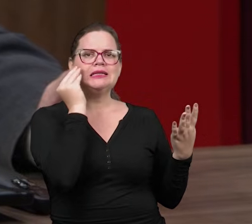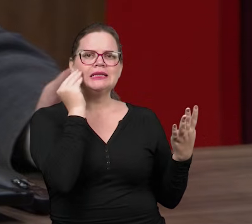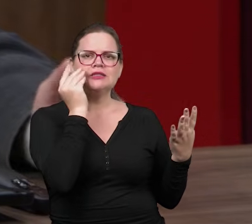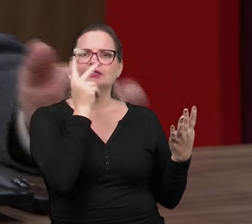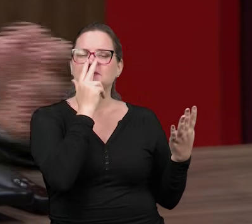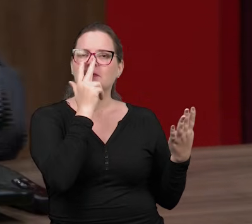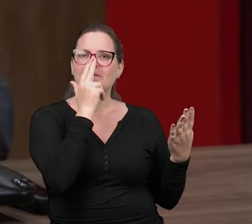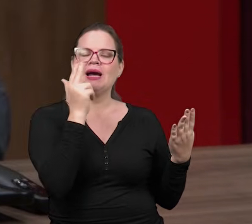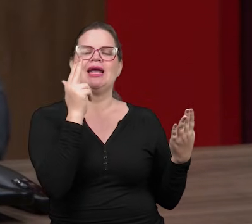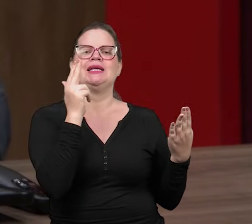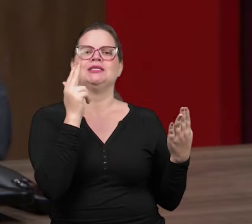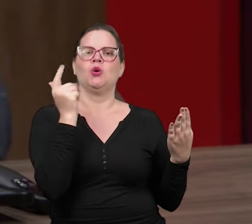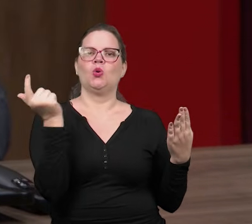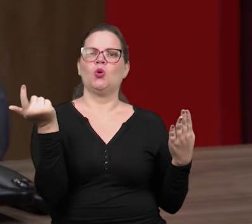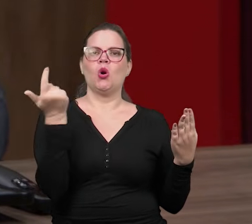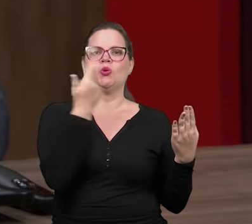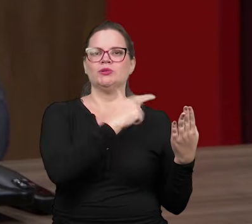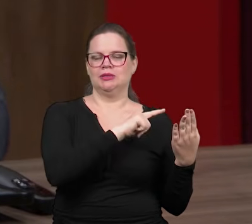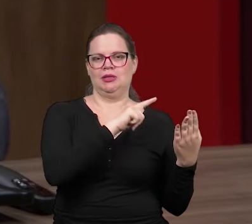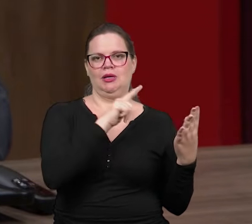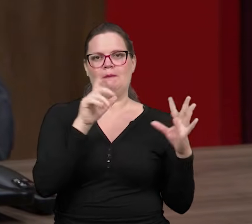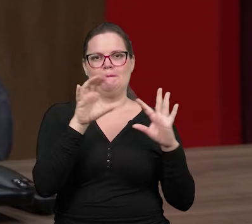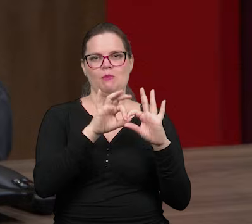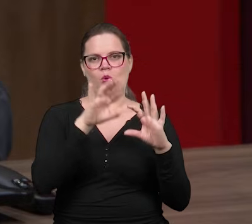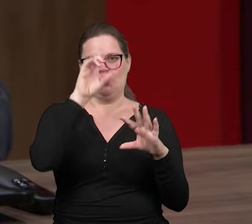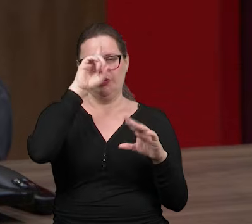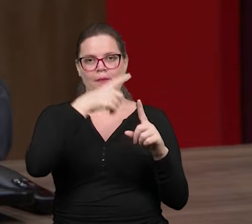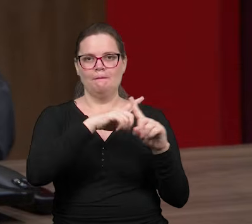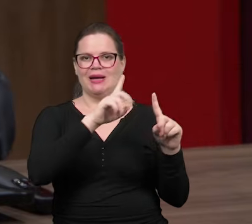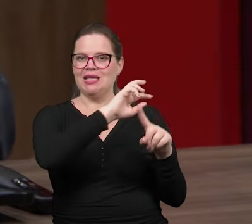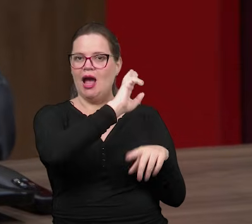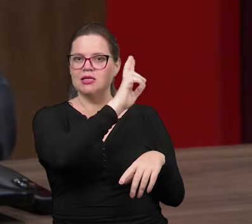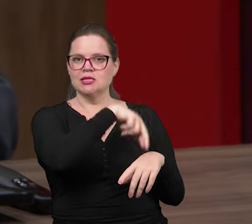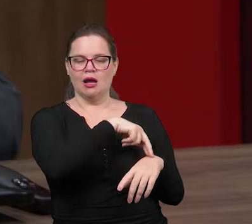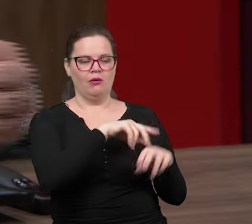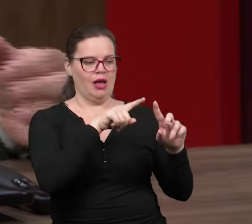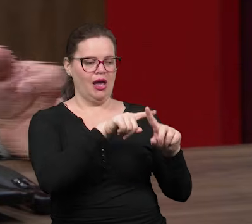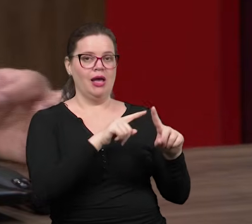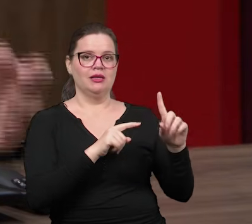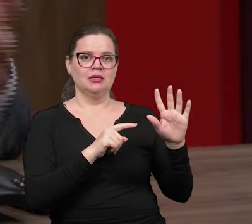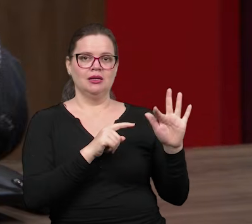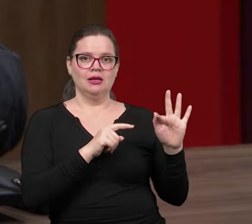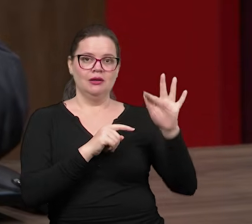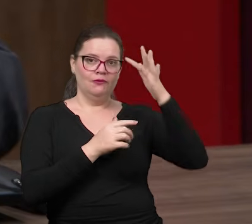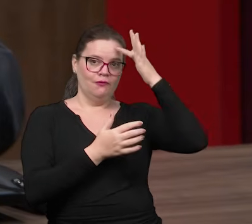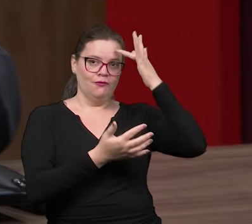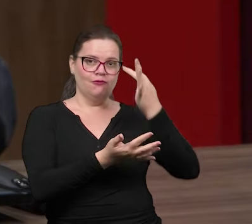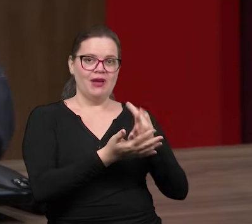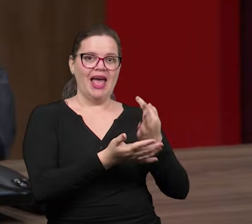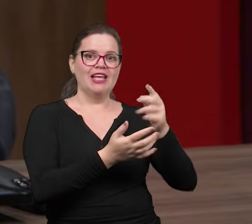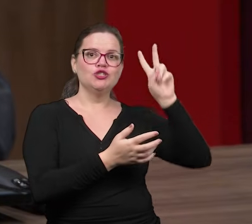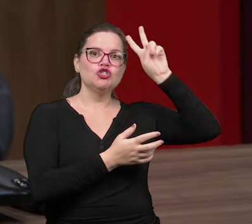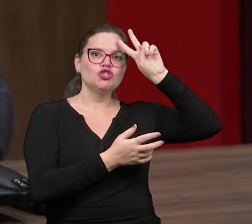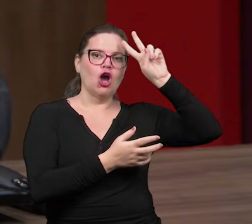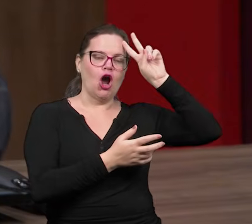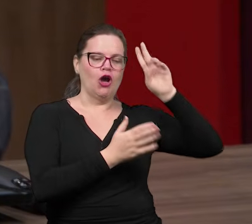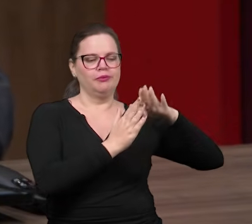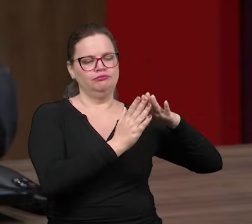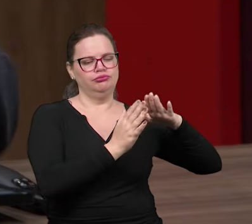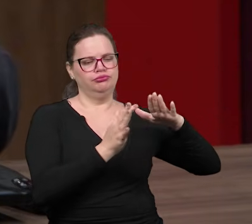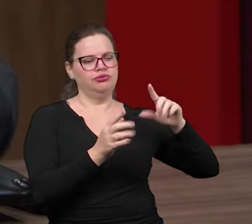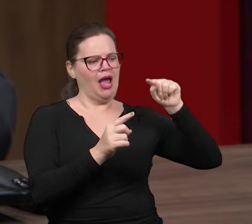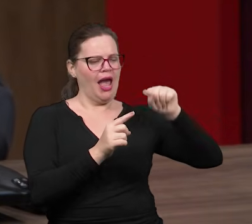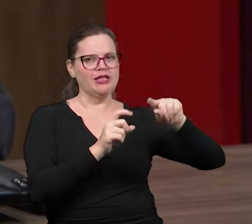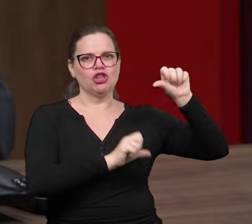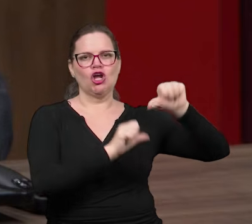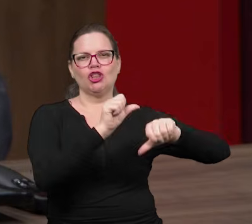Deus, nós vamos denominar de uma forma didática de uma fé histórica. E essa fé histórica, ao longo do tempo, ela vai sofrer muitas alterações. Nós vamos